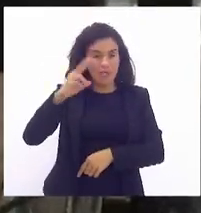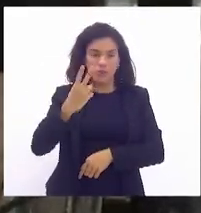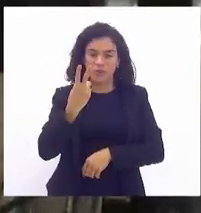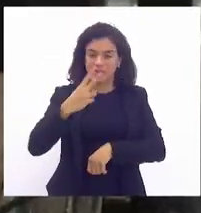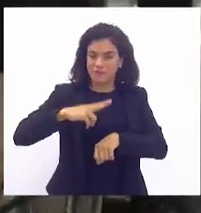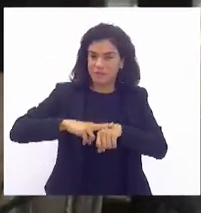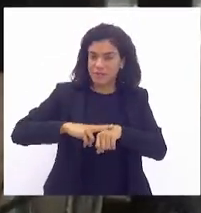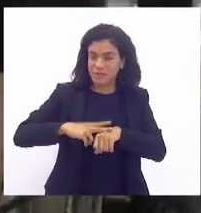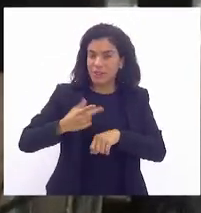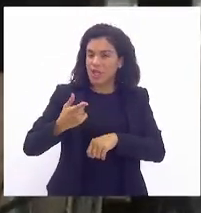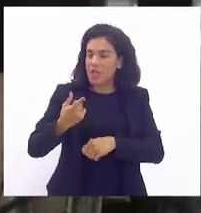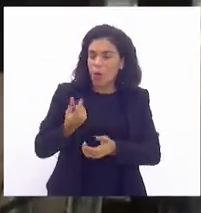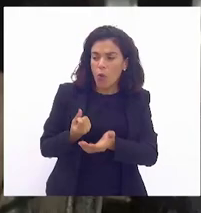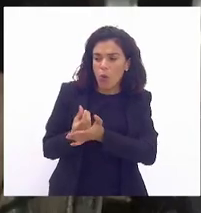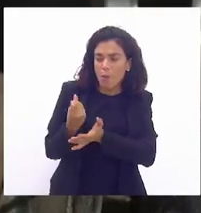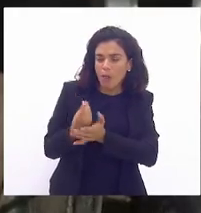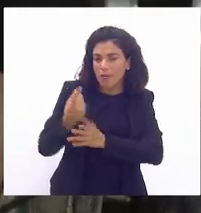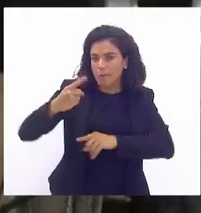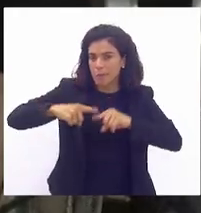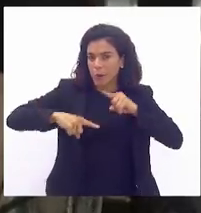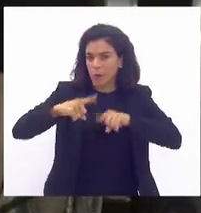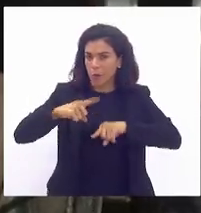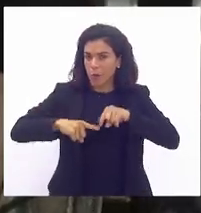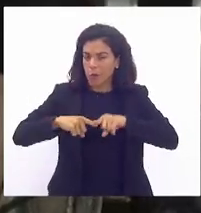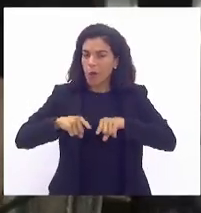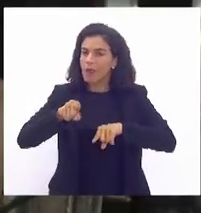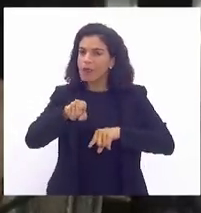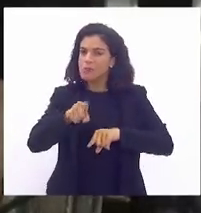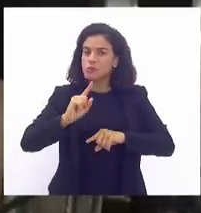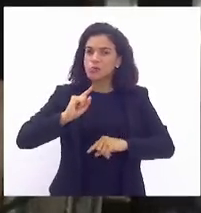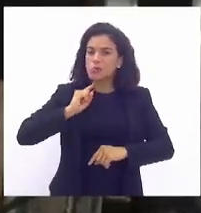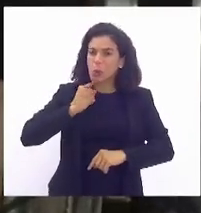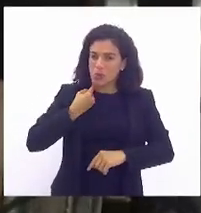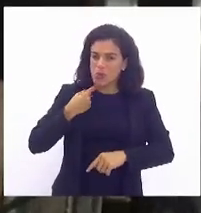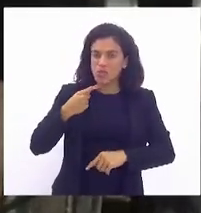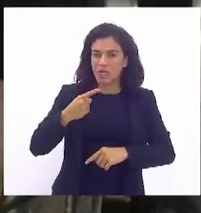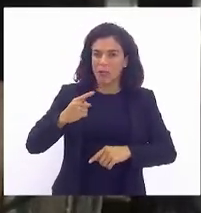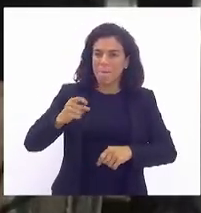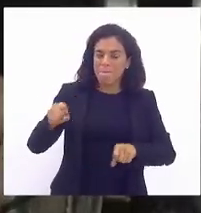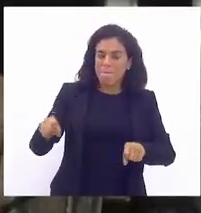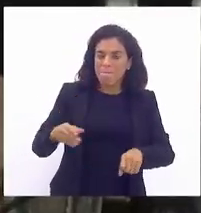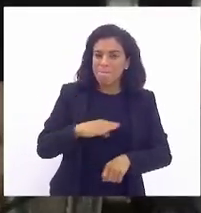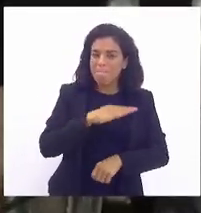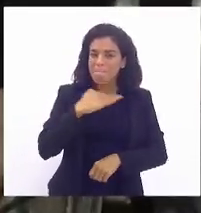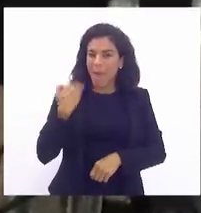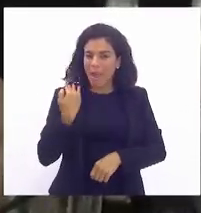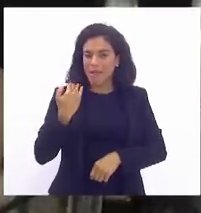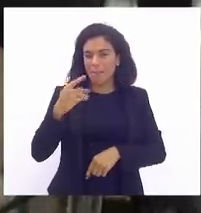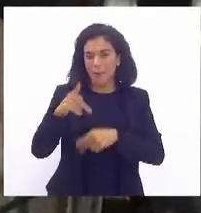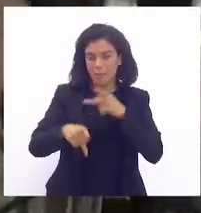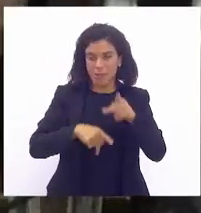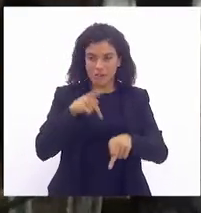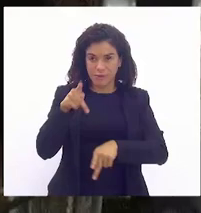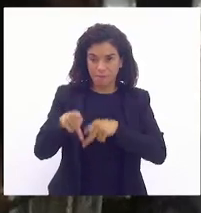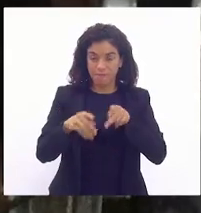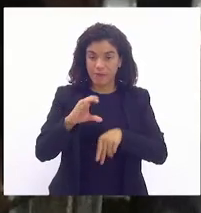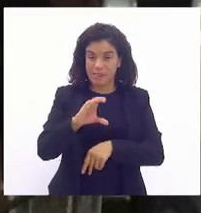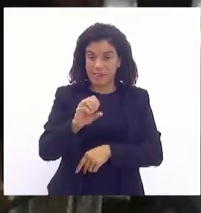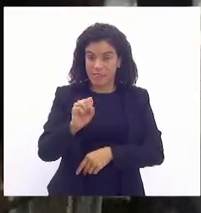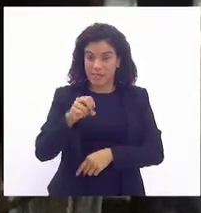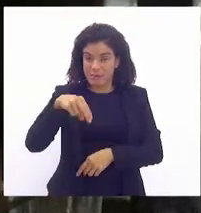De quem que eles estão comprando? A gente não pode municiar empresas poluidoras. A CSN